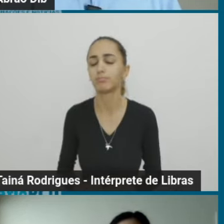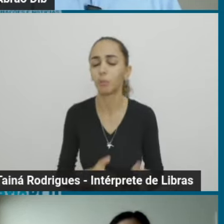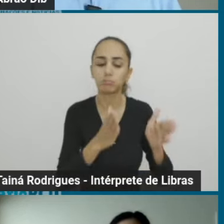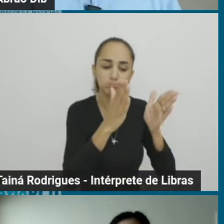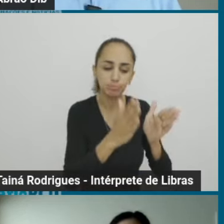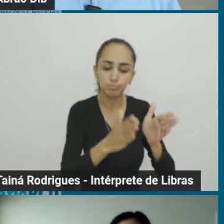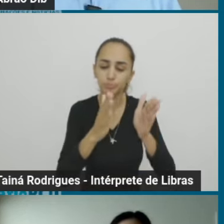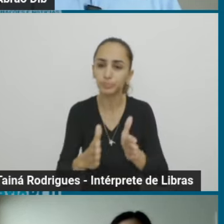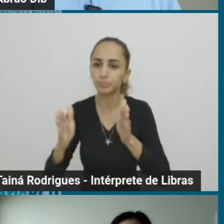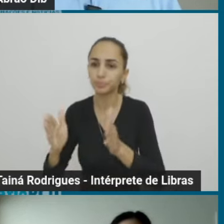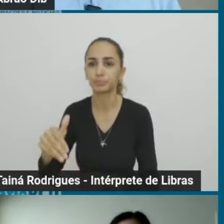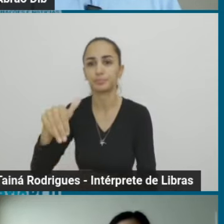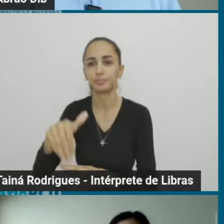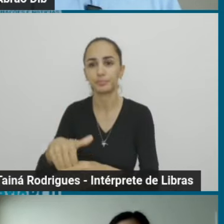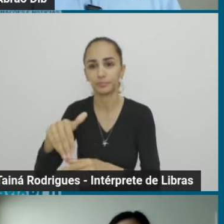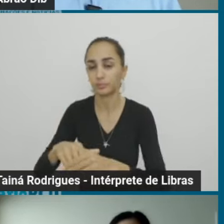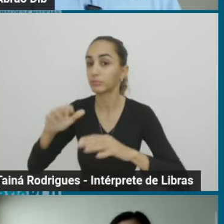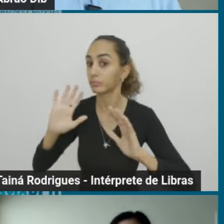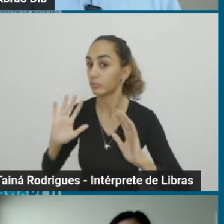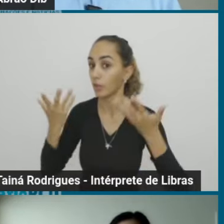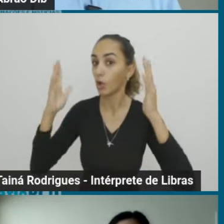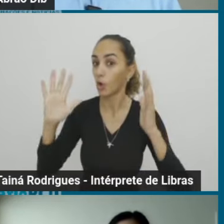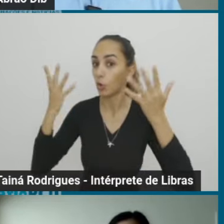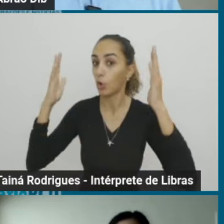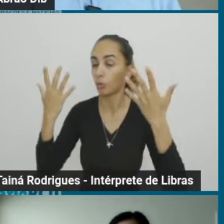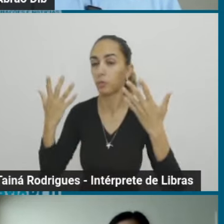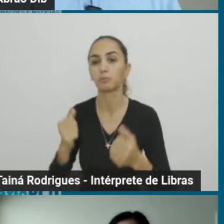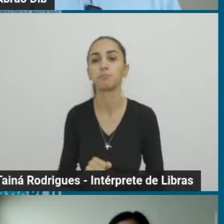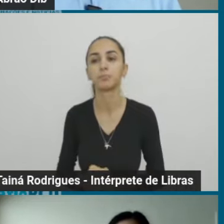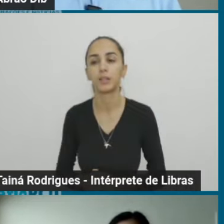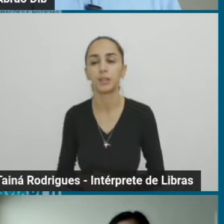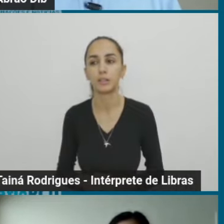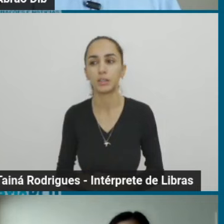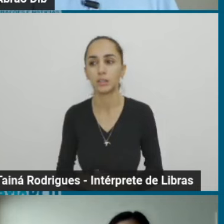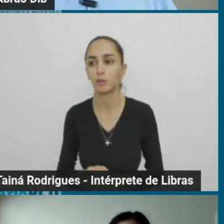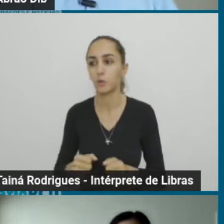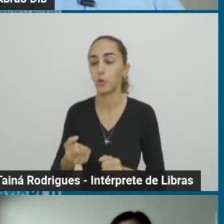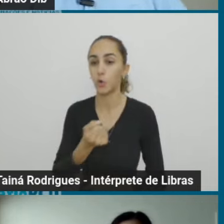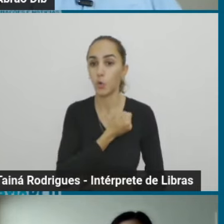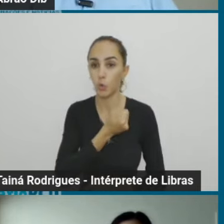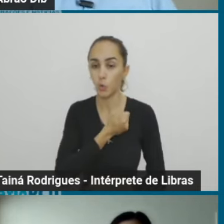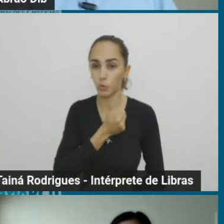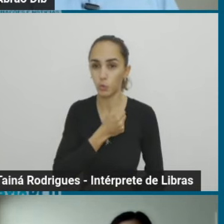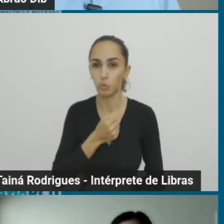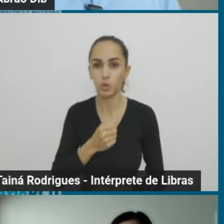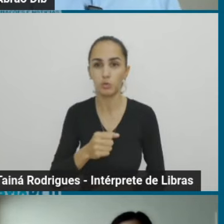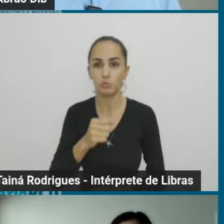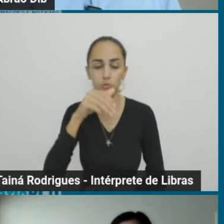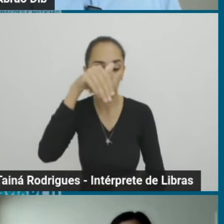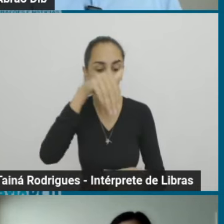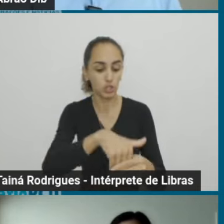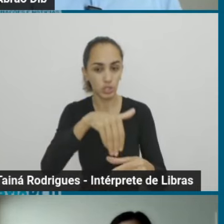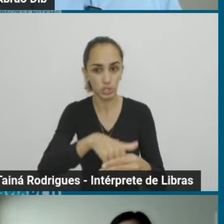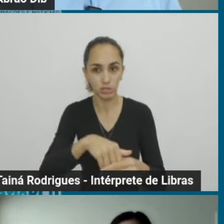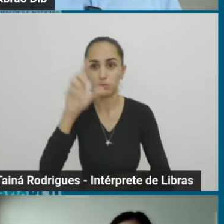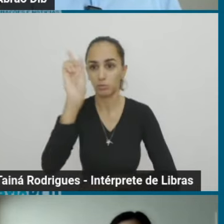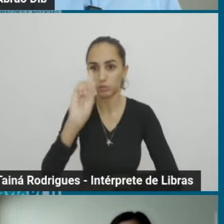é motivo de comemoração o aumento desse número de eleitores e eleitoras com